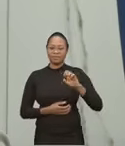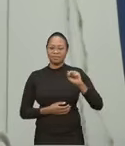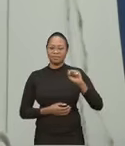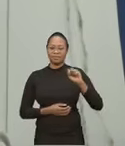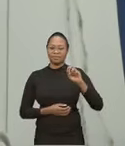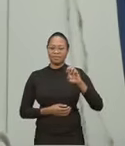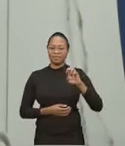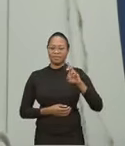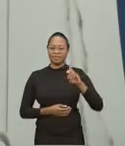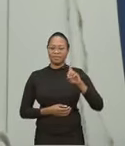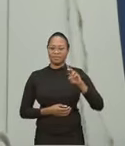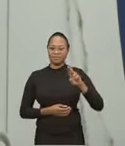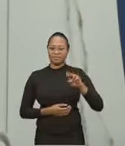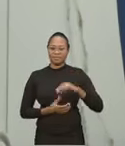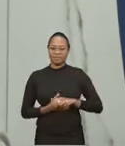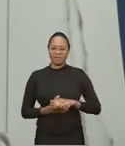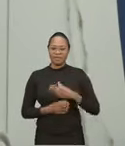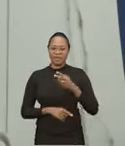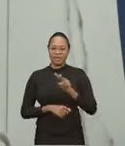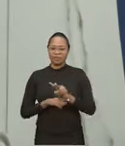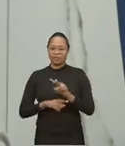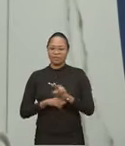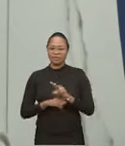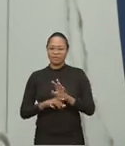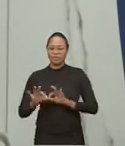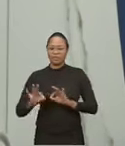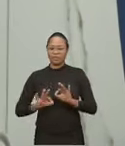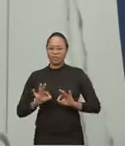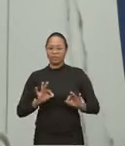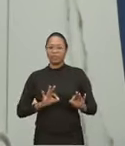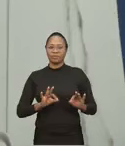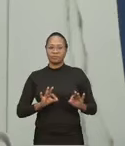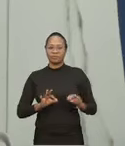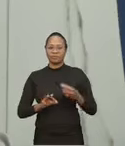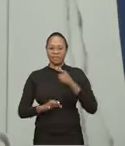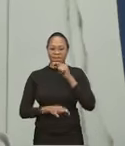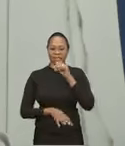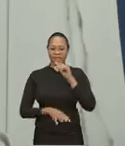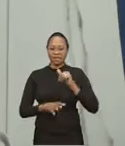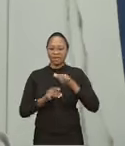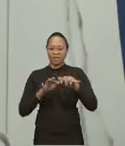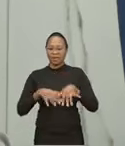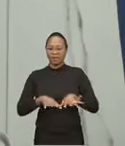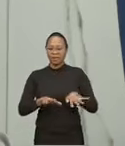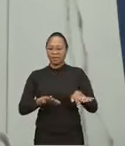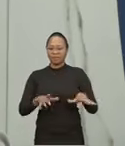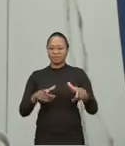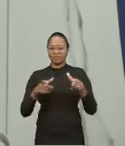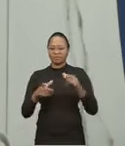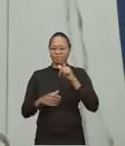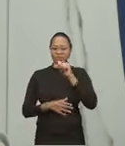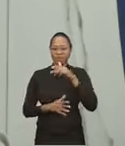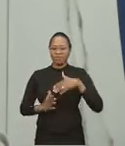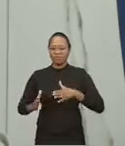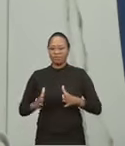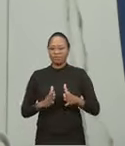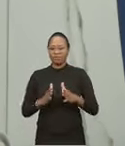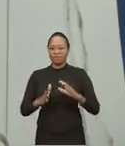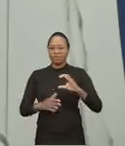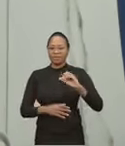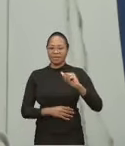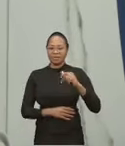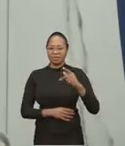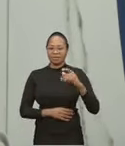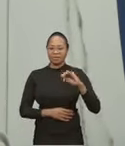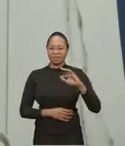visando a proteção e a preservação de nascentes de afluentes do rio Capivara, localizado entre quilômetros